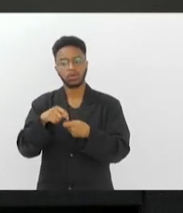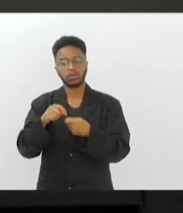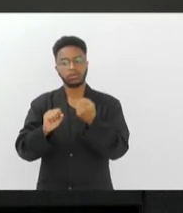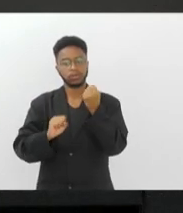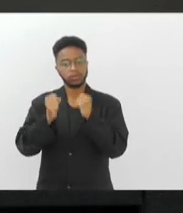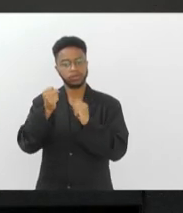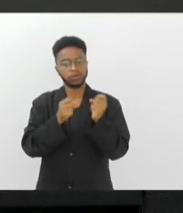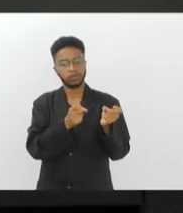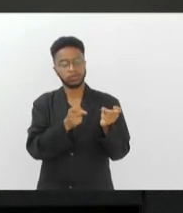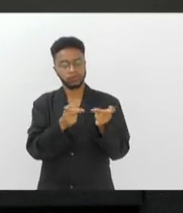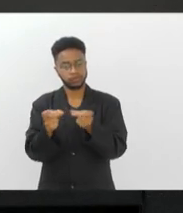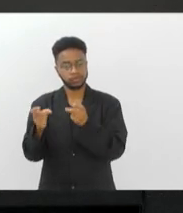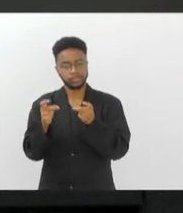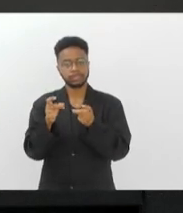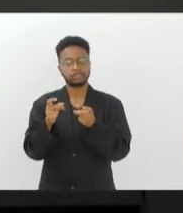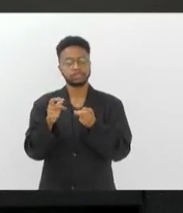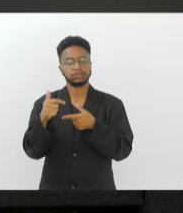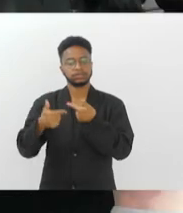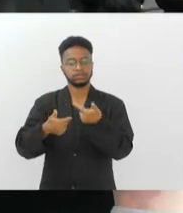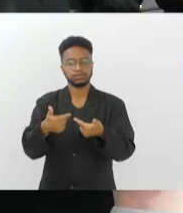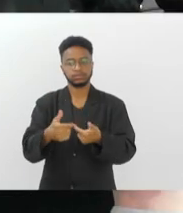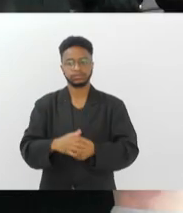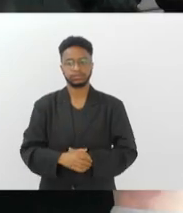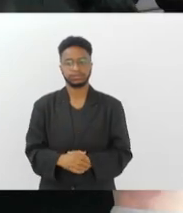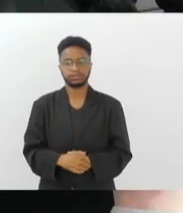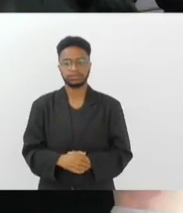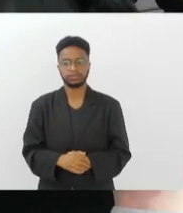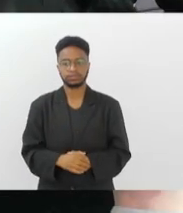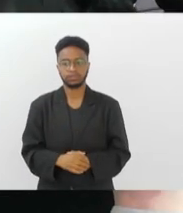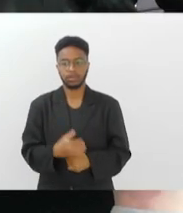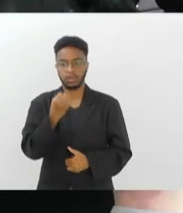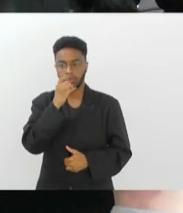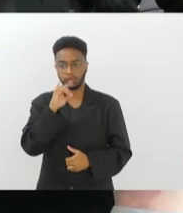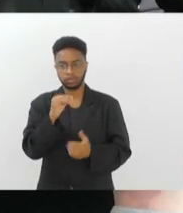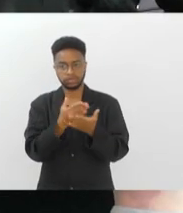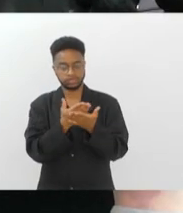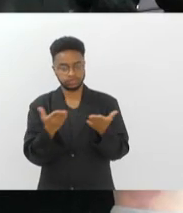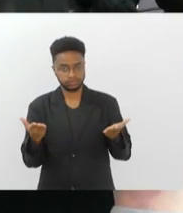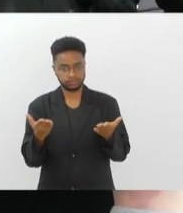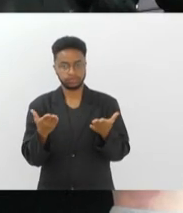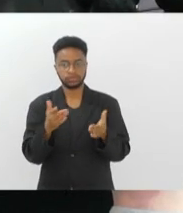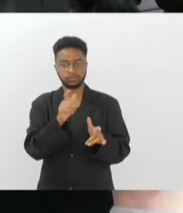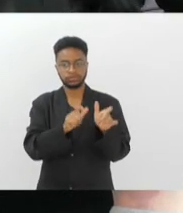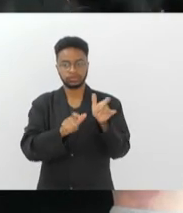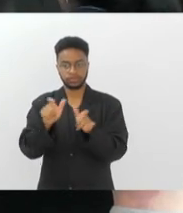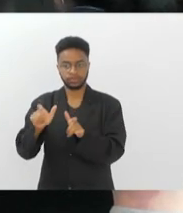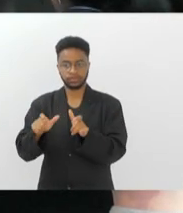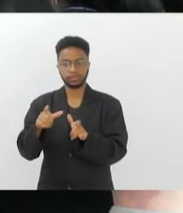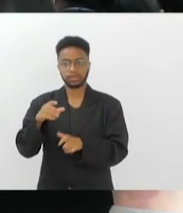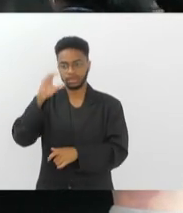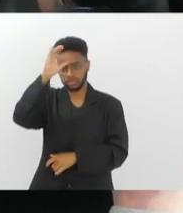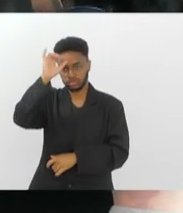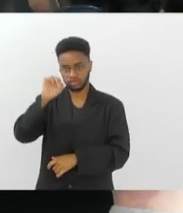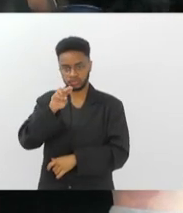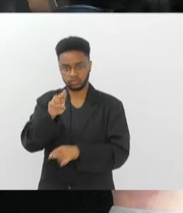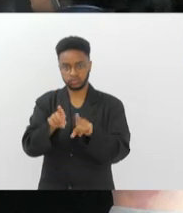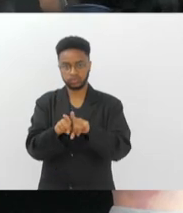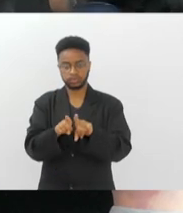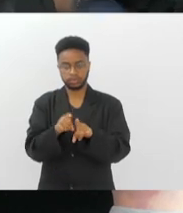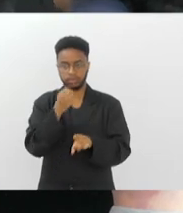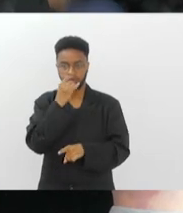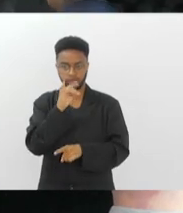Indústria, Comércio e Serviços. Bom dia a todos aqui, autoridades já nominadas, tia Ju. Bom dia.